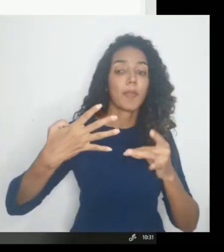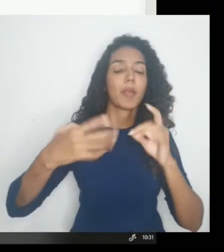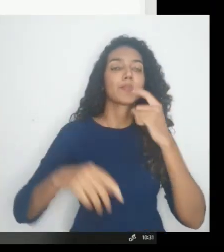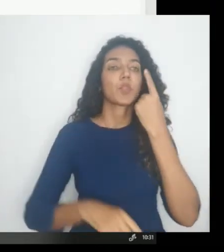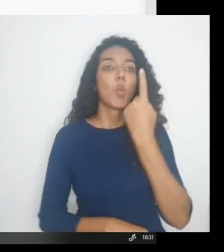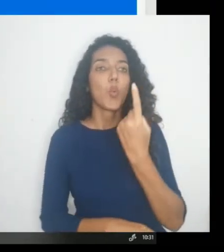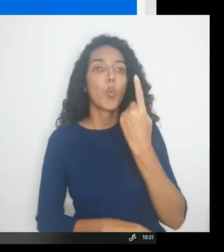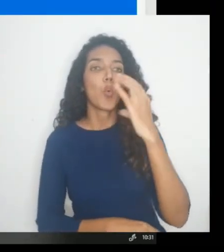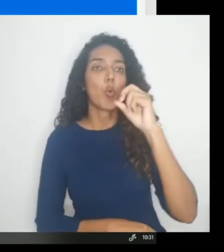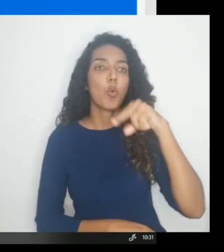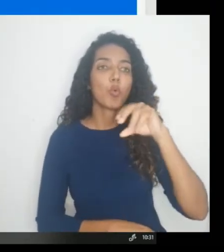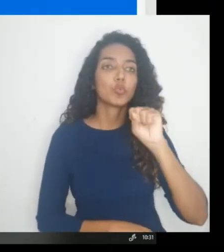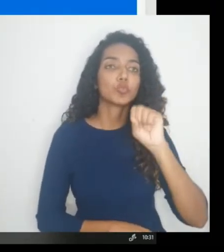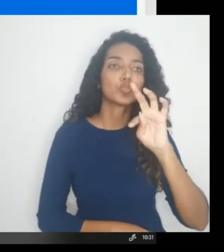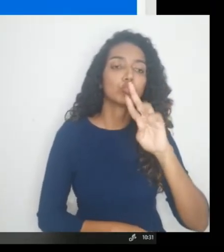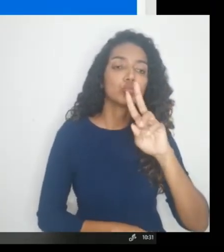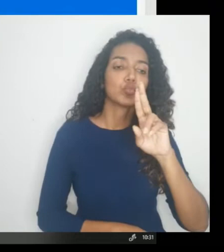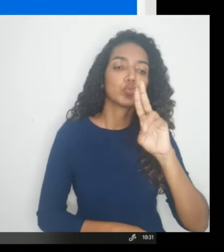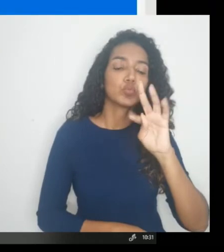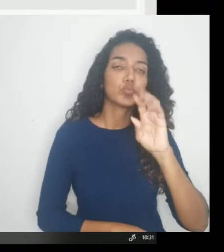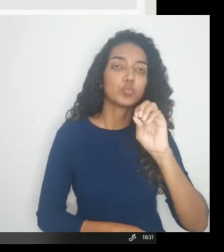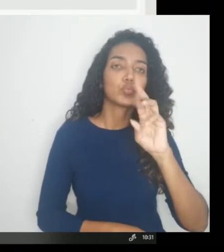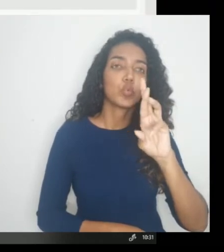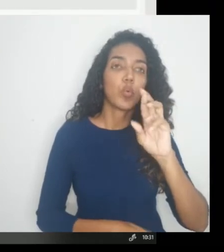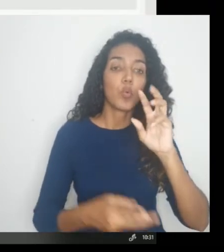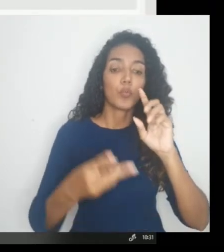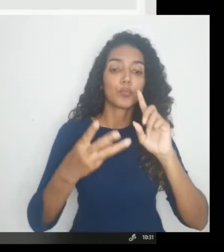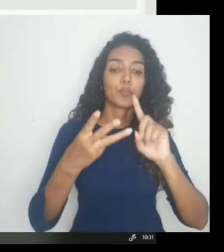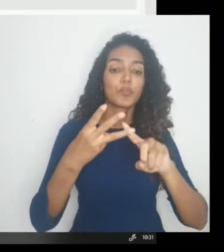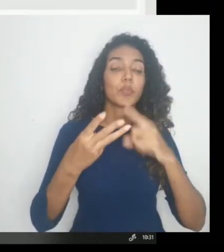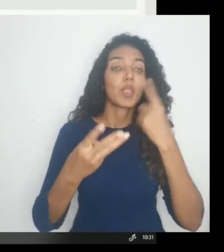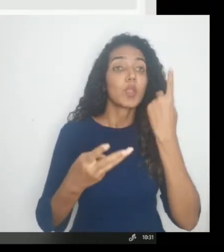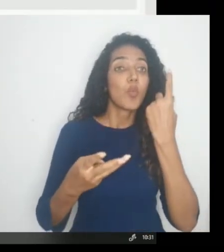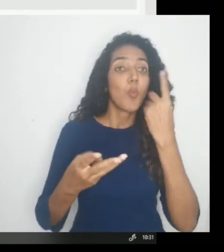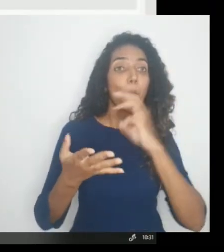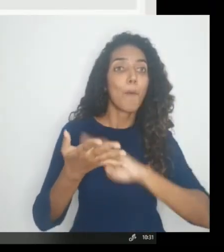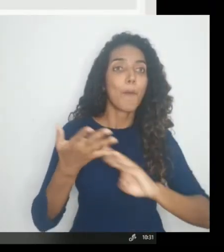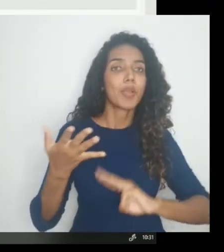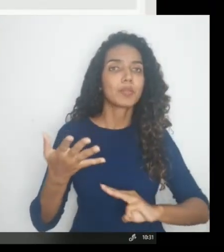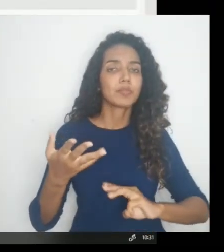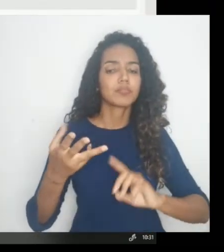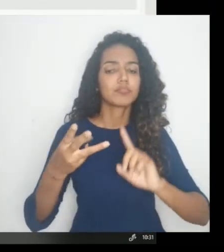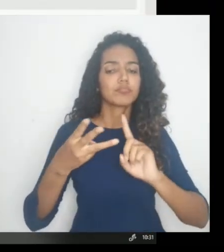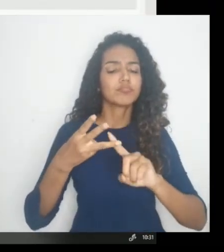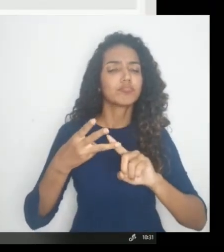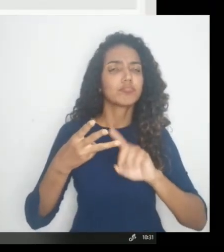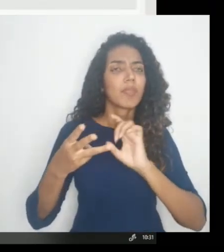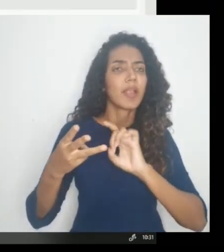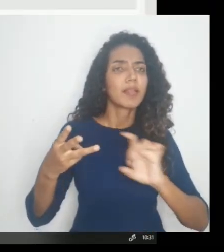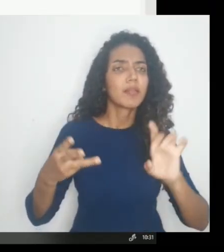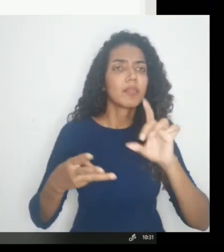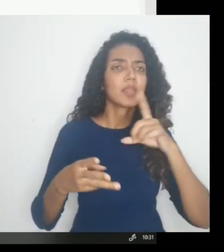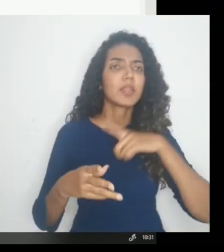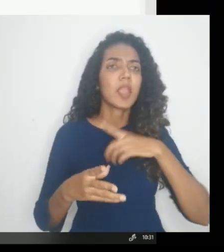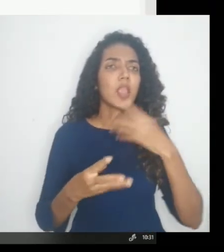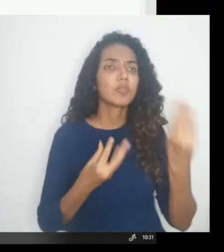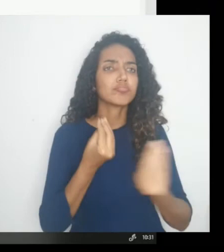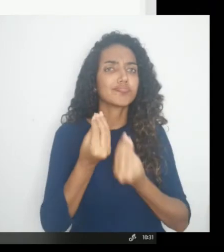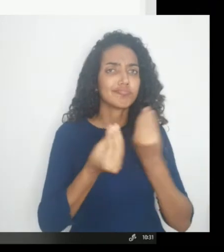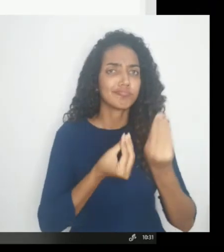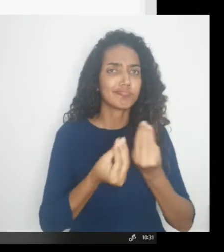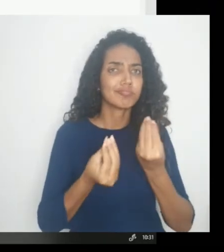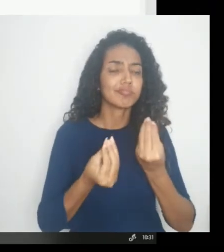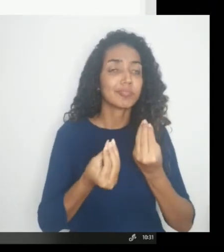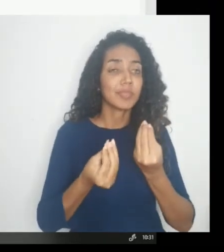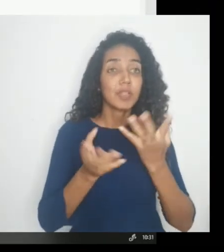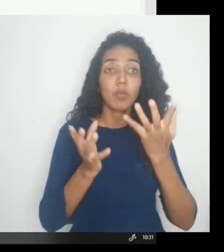métodos. Cada método executa um determinado procedimento. Observem que a definição de uma classe está sendo feita dentro